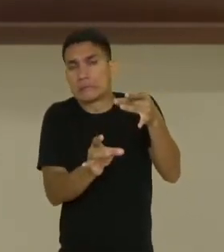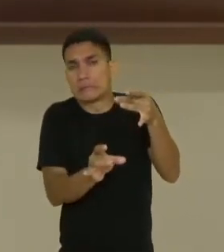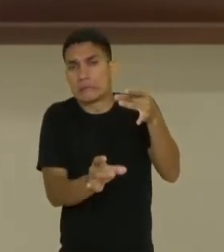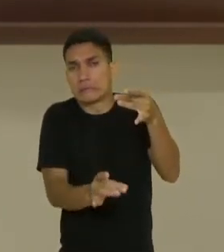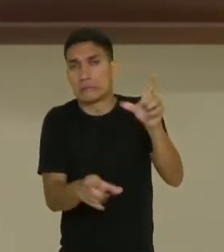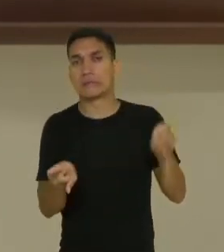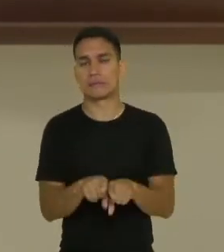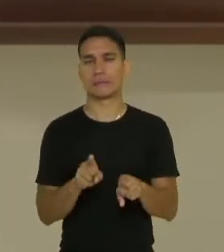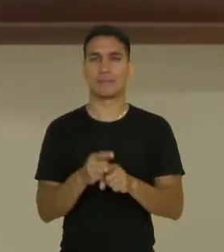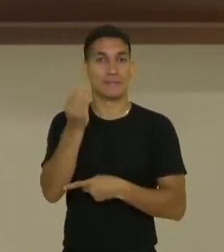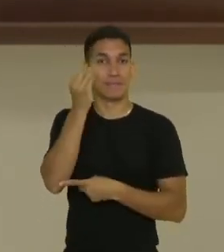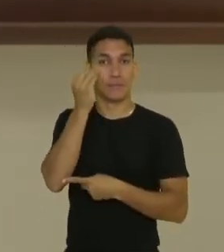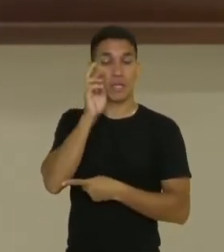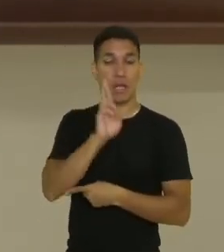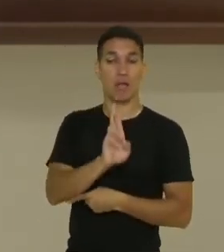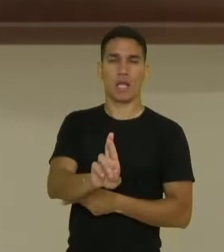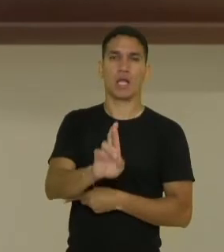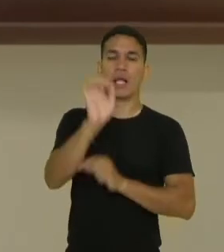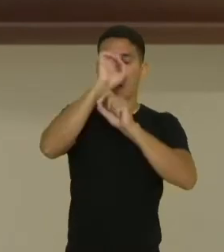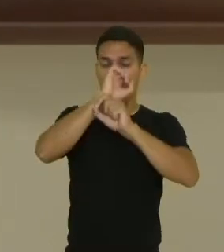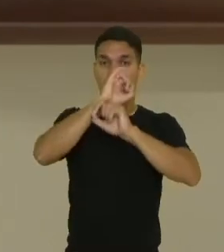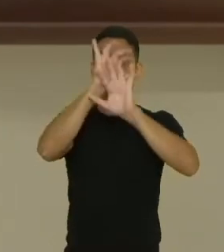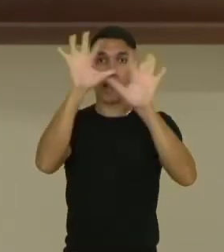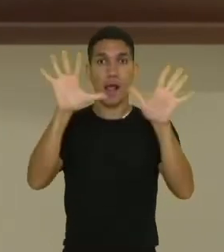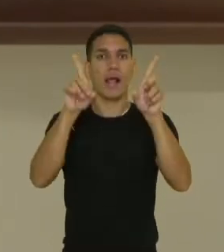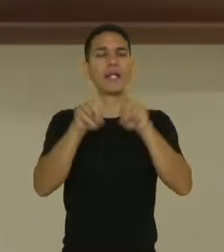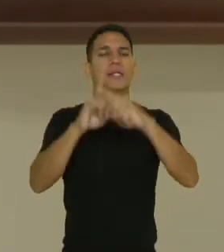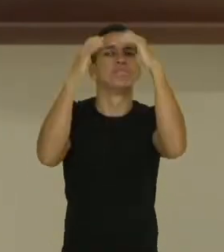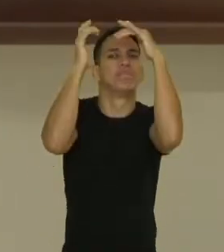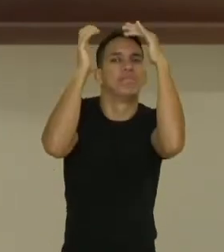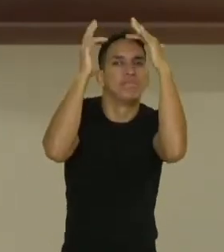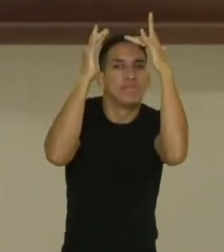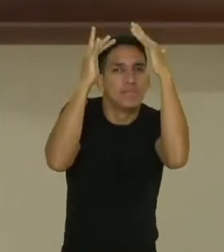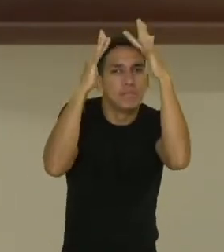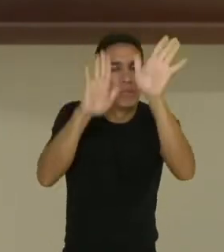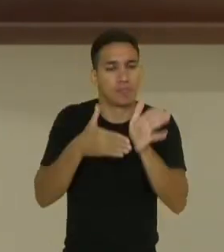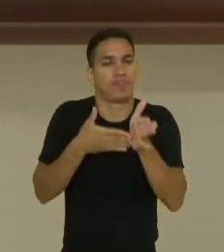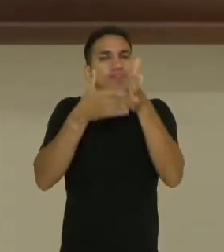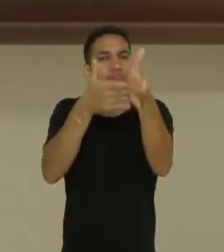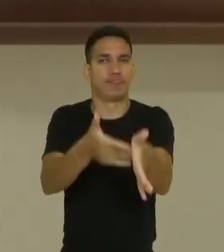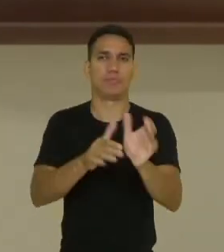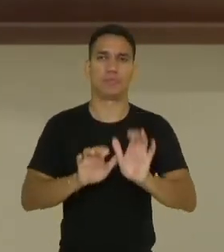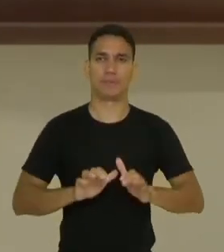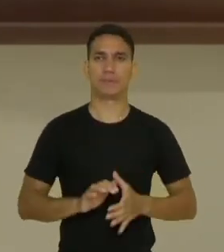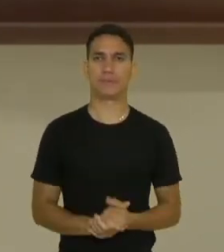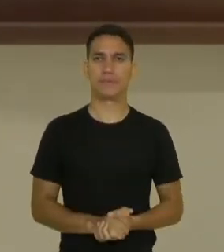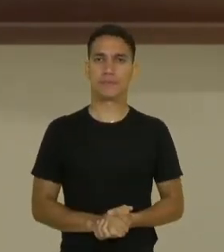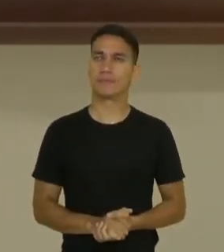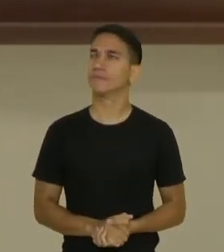sempre de maneira lógica, de maneira racional, de maneira rigorosa.